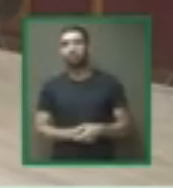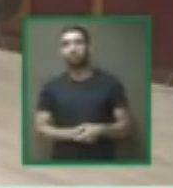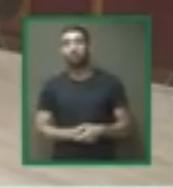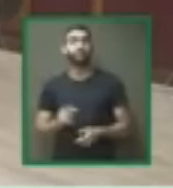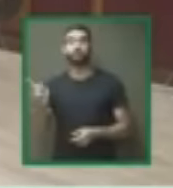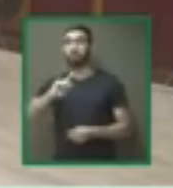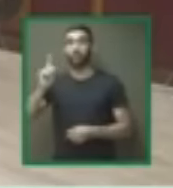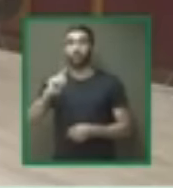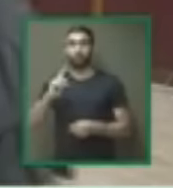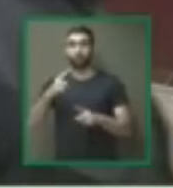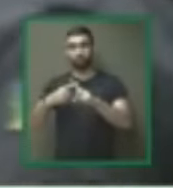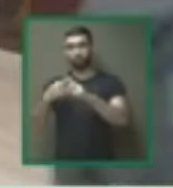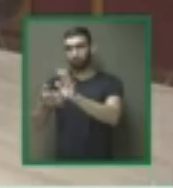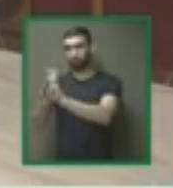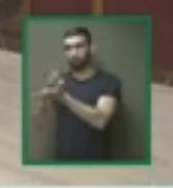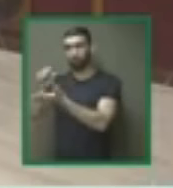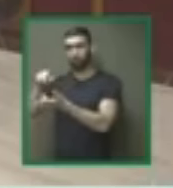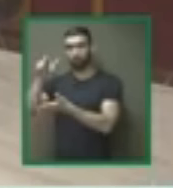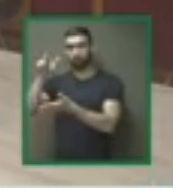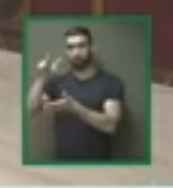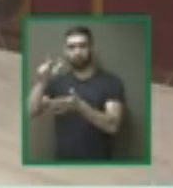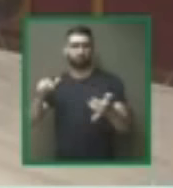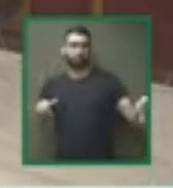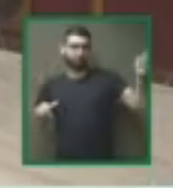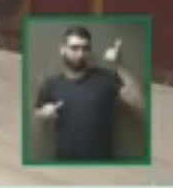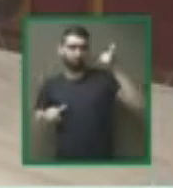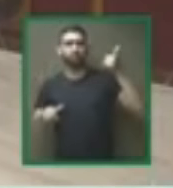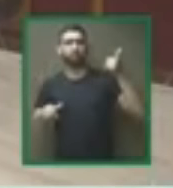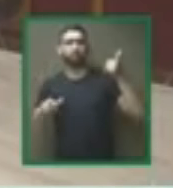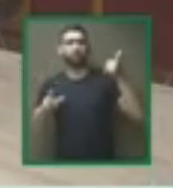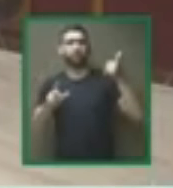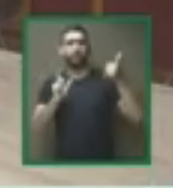Depois que aconteceu essa situação, que o Arthur me ligou me acusando,